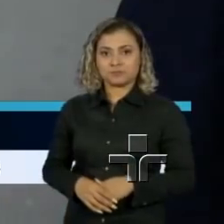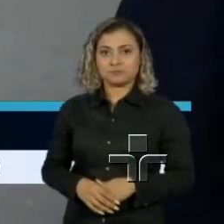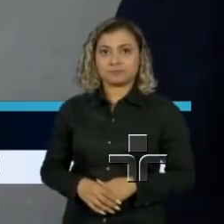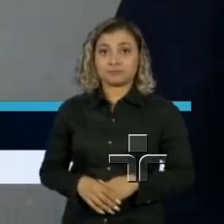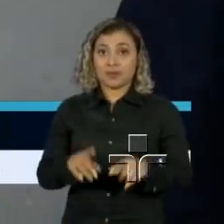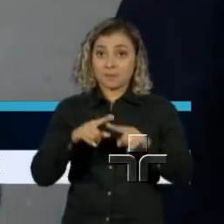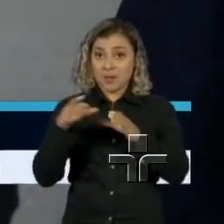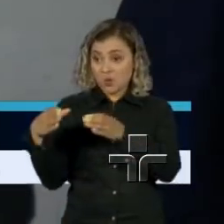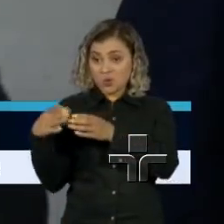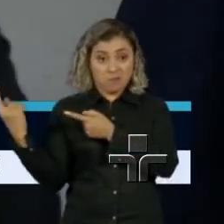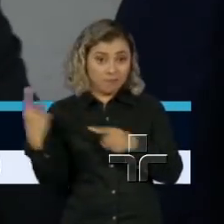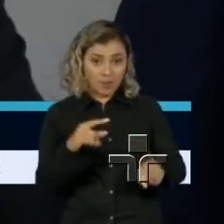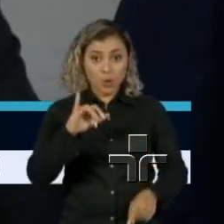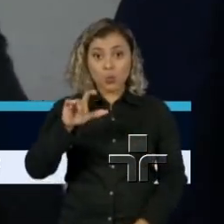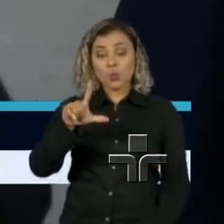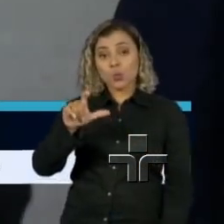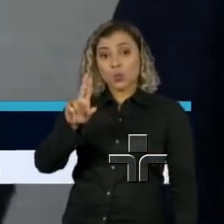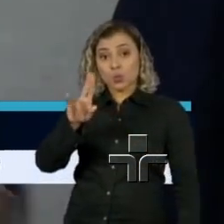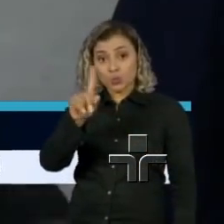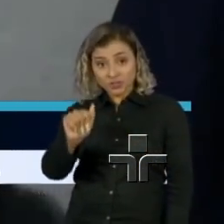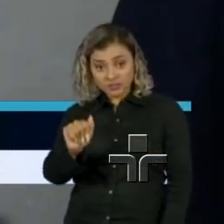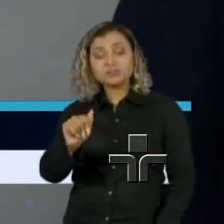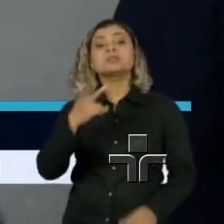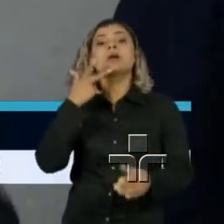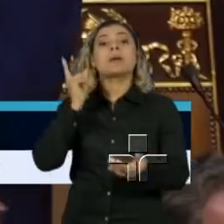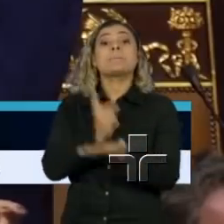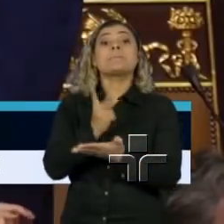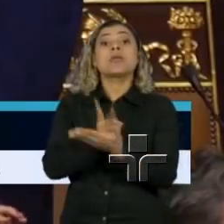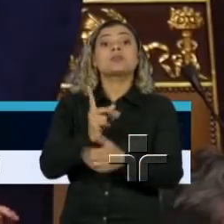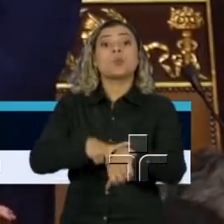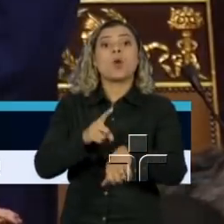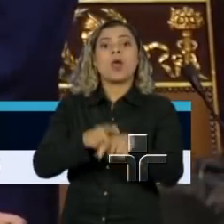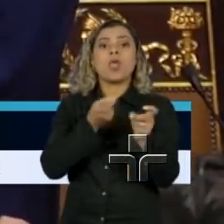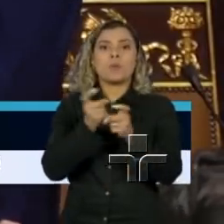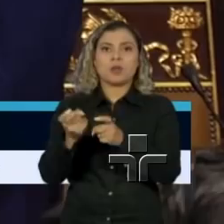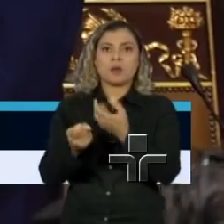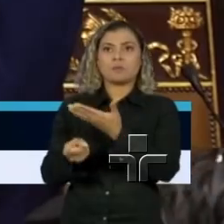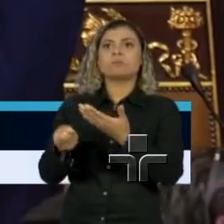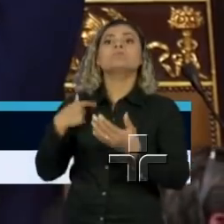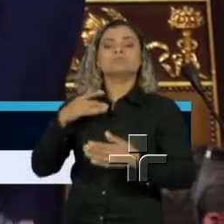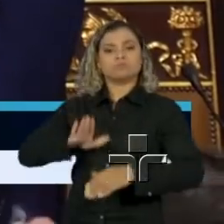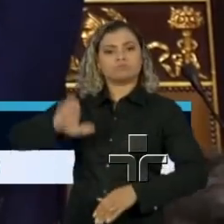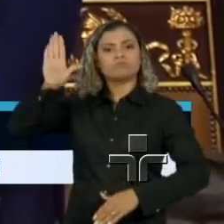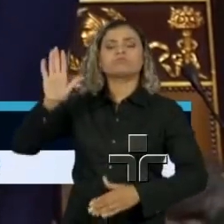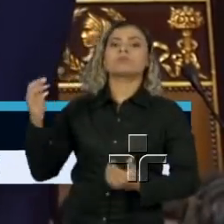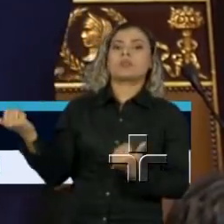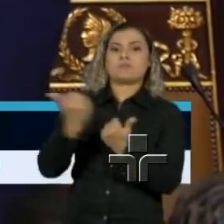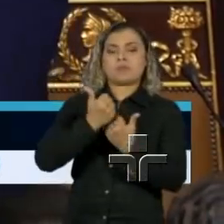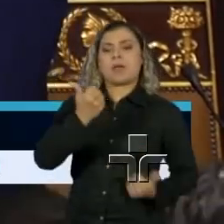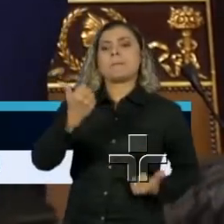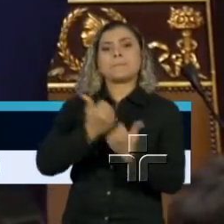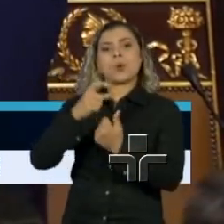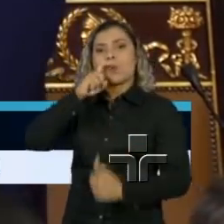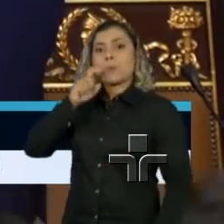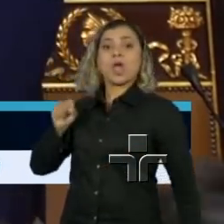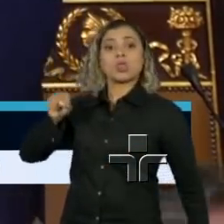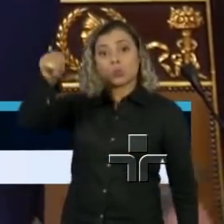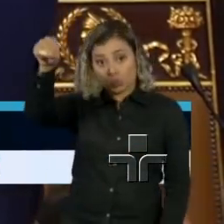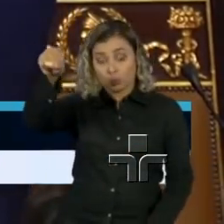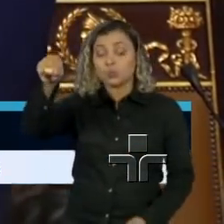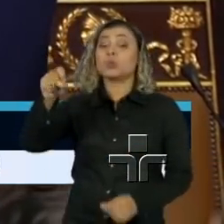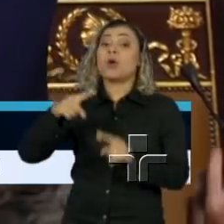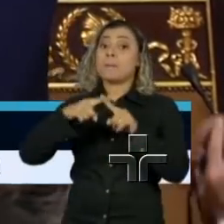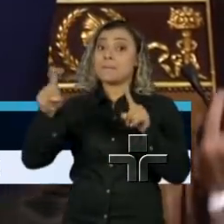O rival, Luiz Parra, havia convocado sessão no mesmo horário. Ele assumiu o comando do parlamento com o apoio do presidente Nicolás Maduro, em